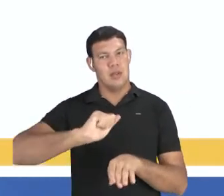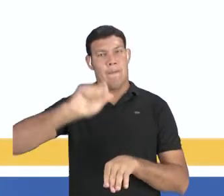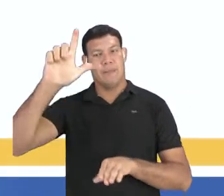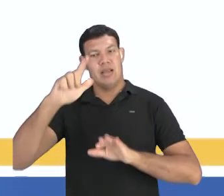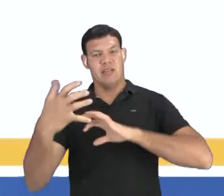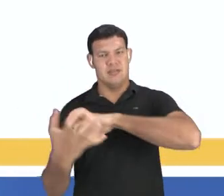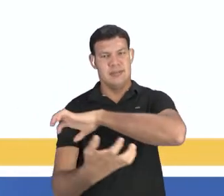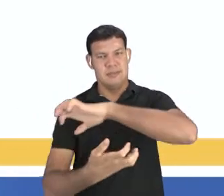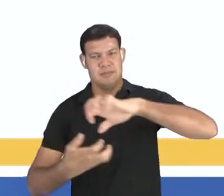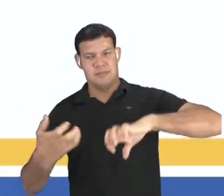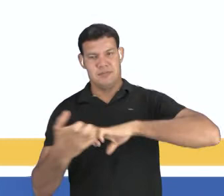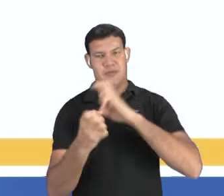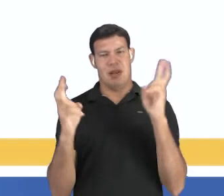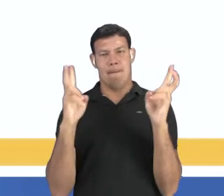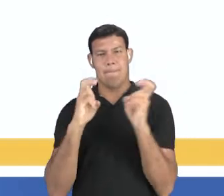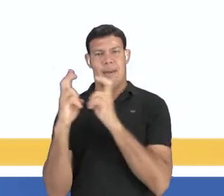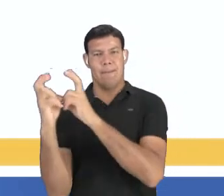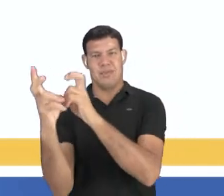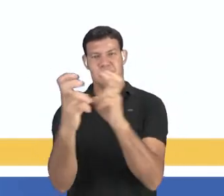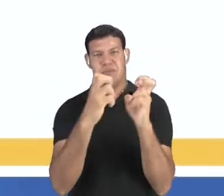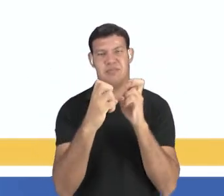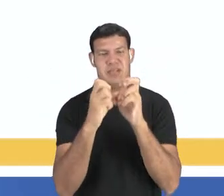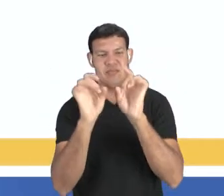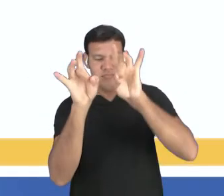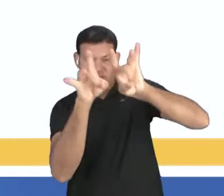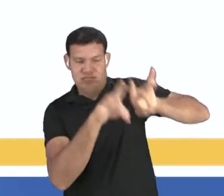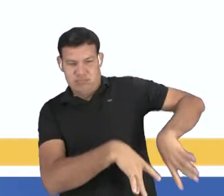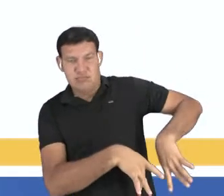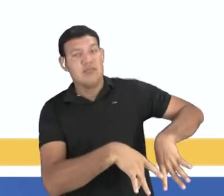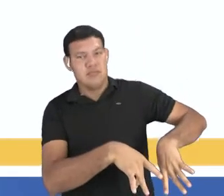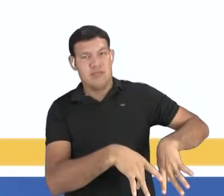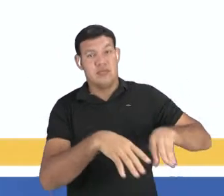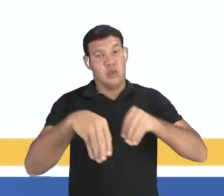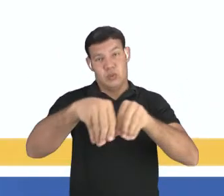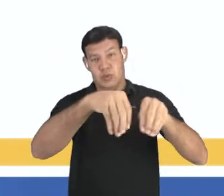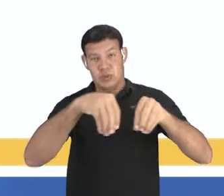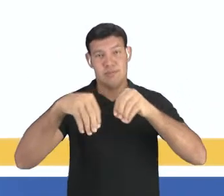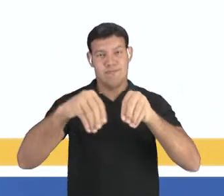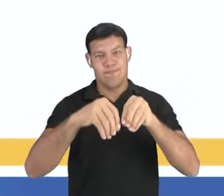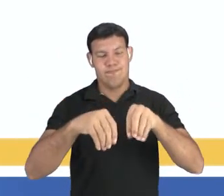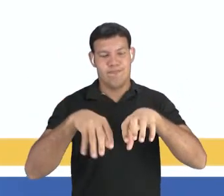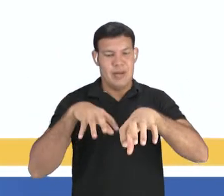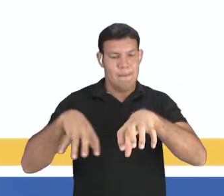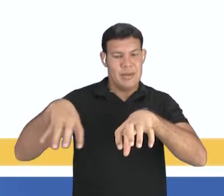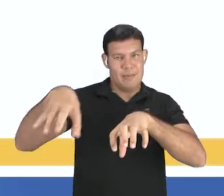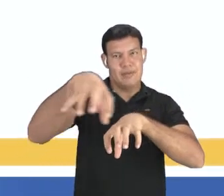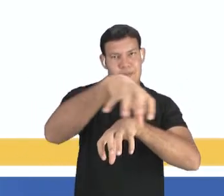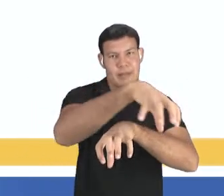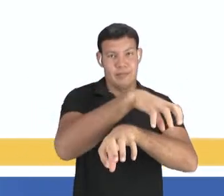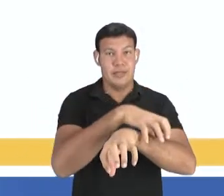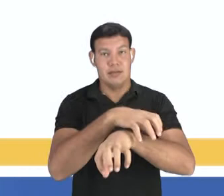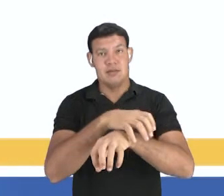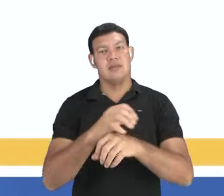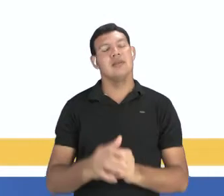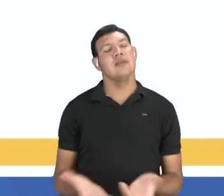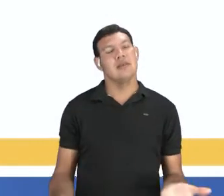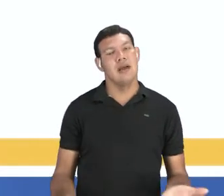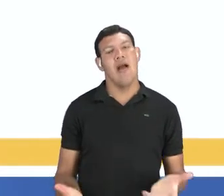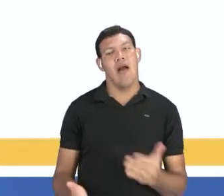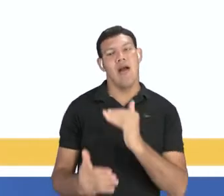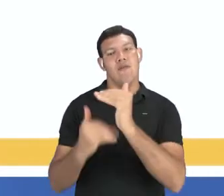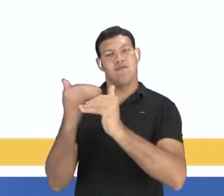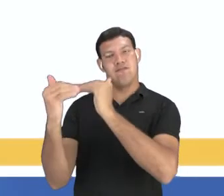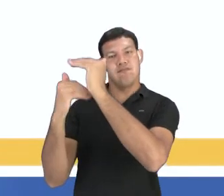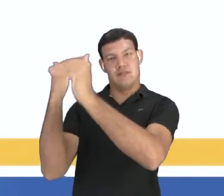de revolta dos Camponeses e abandono de feltro Então você feudal quanto tempo evoluiu para o sistema